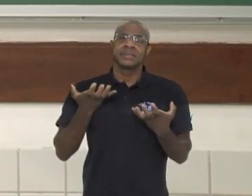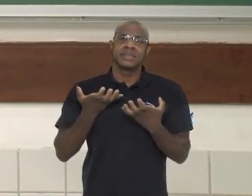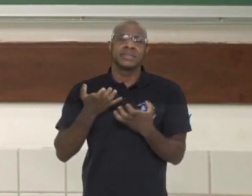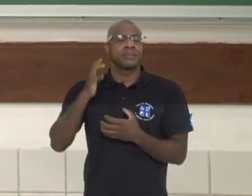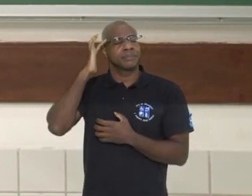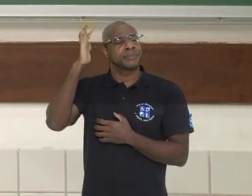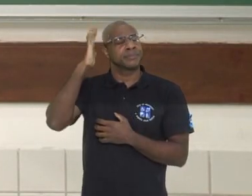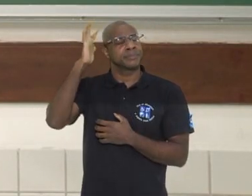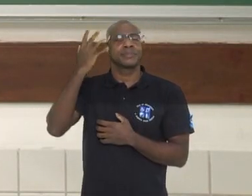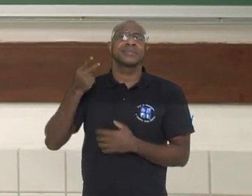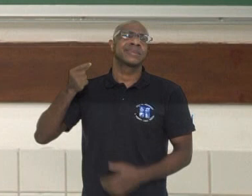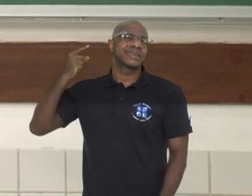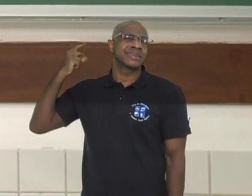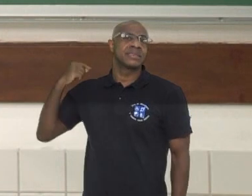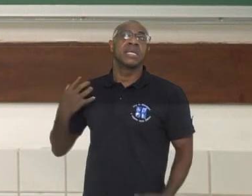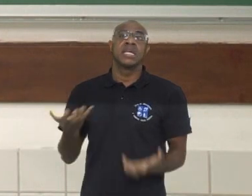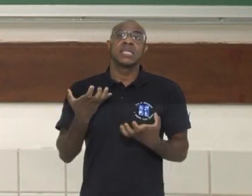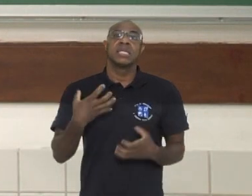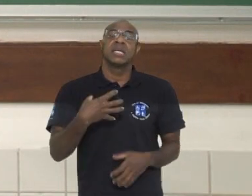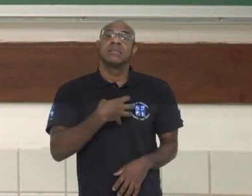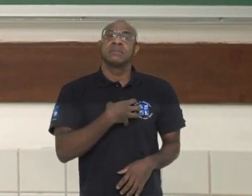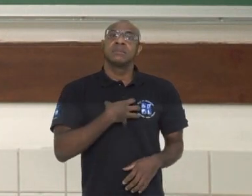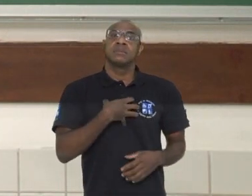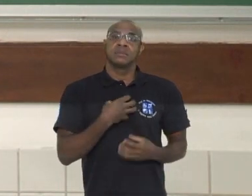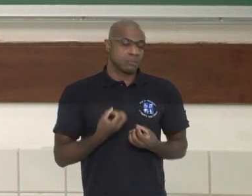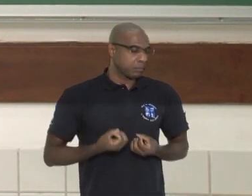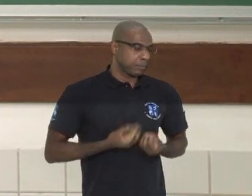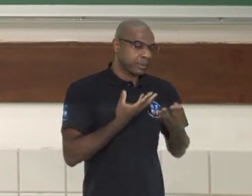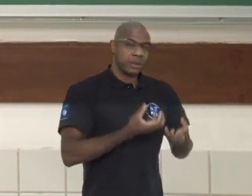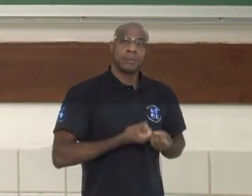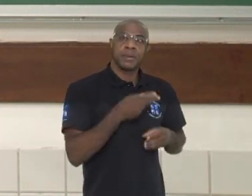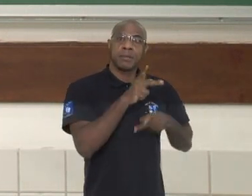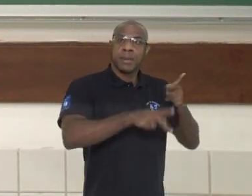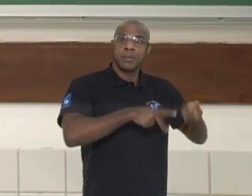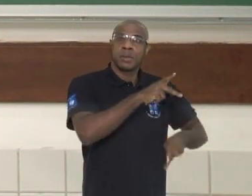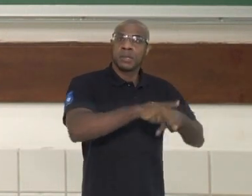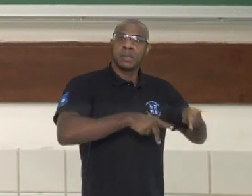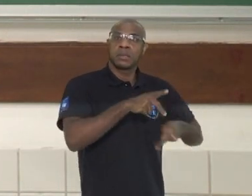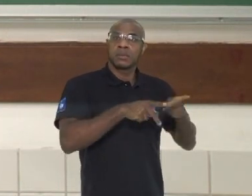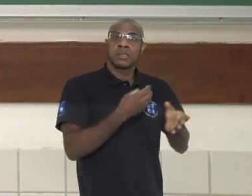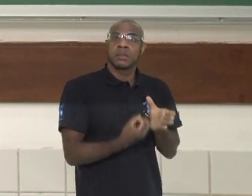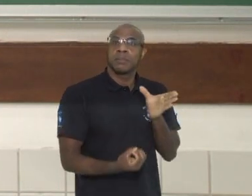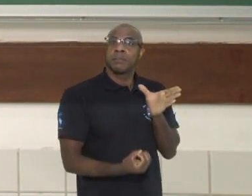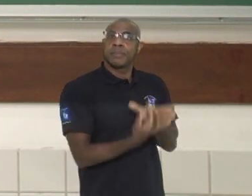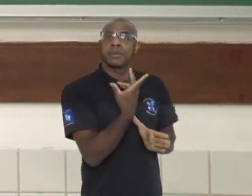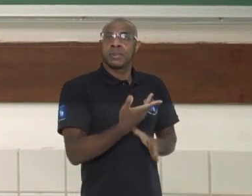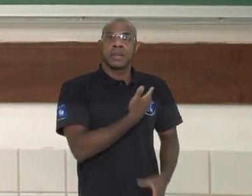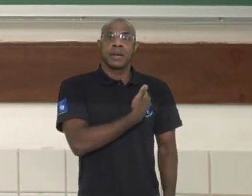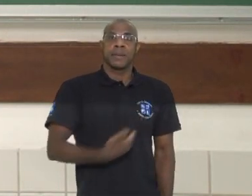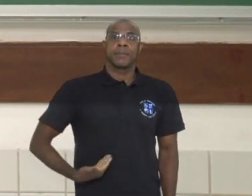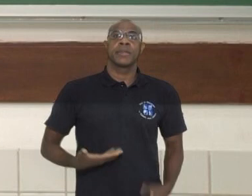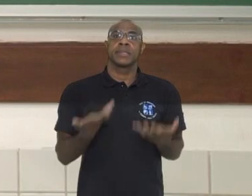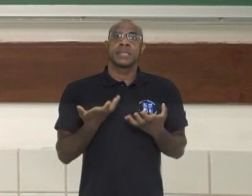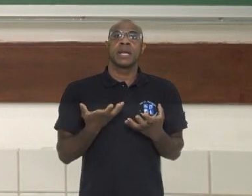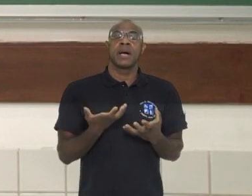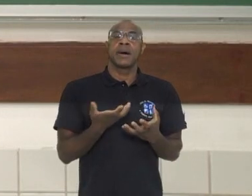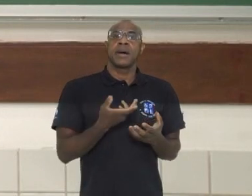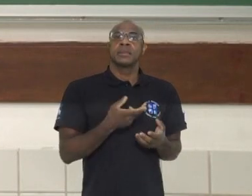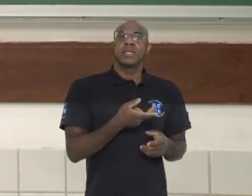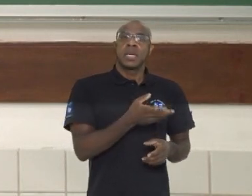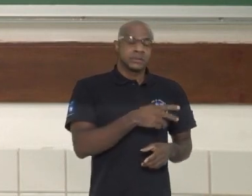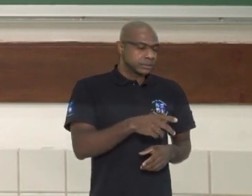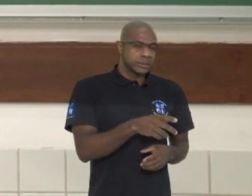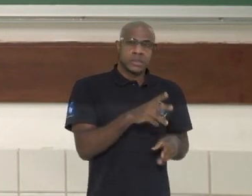na população um sentimento para que a república fosse consolidada, fosse apoiada pelo povo. Diante